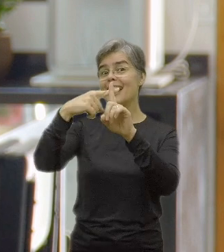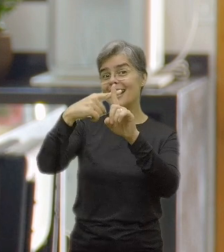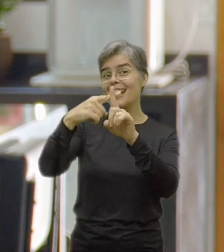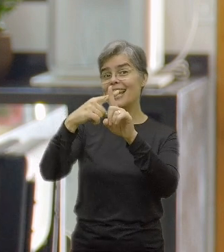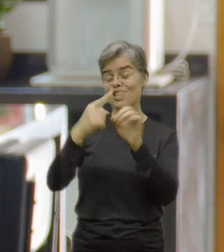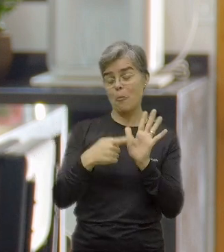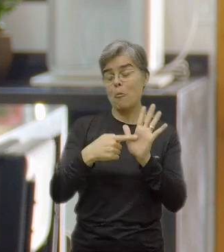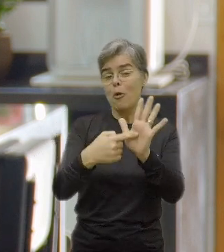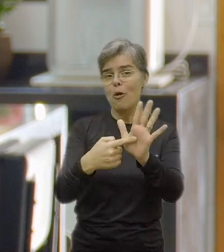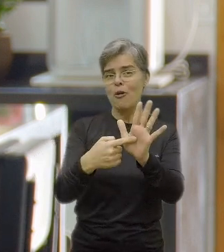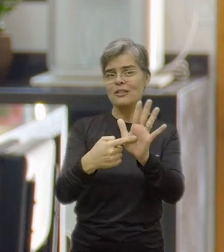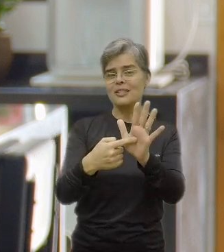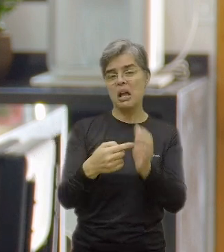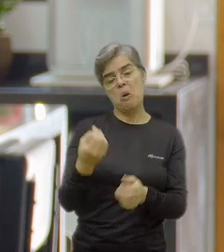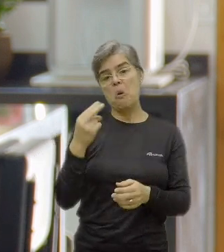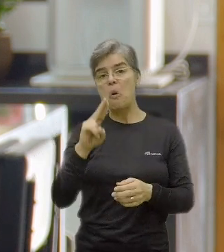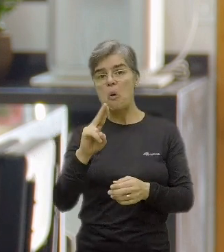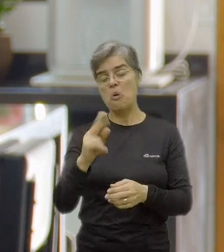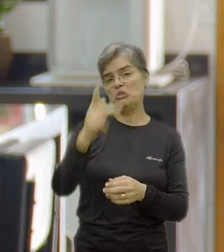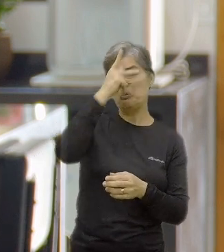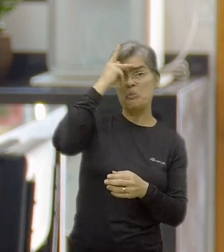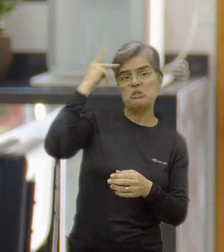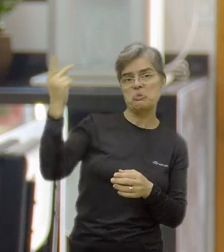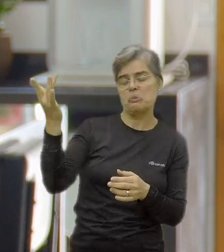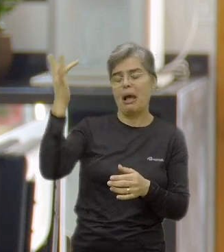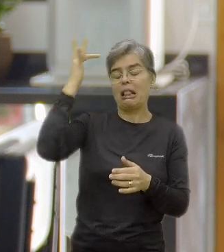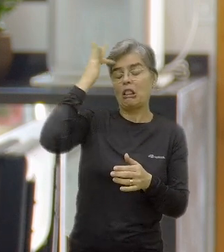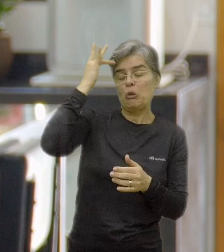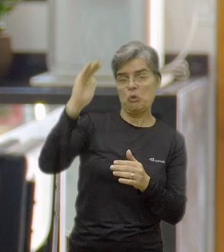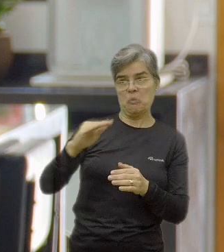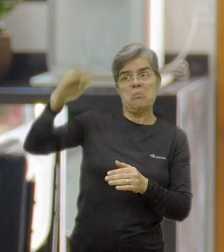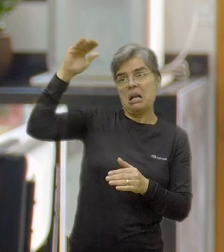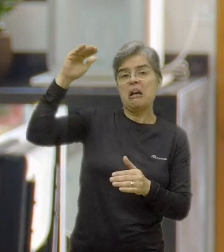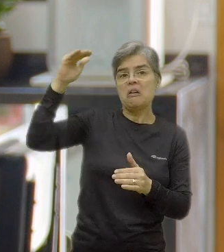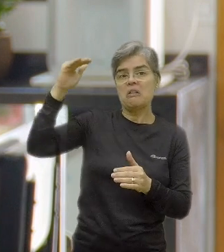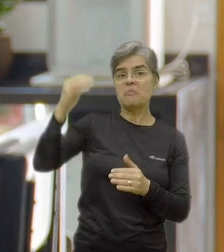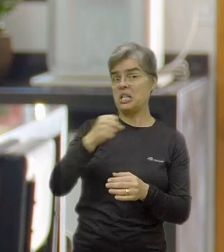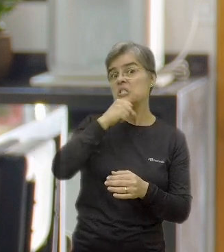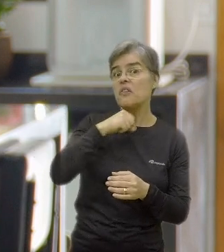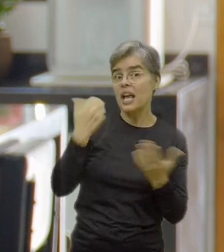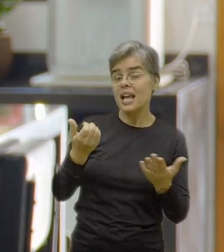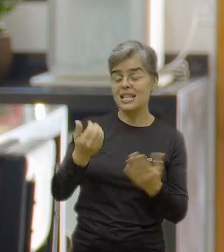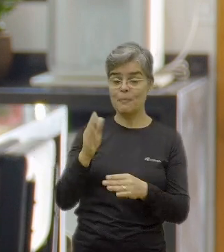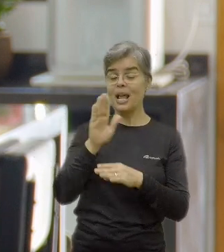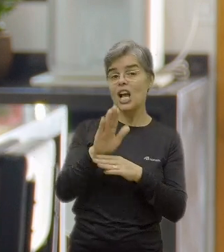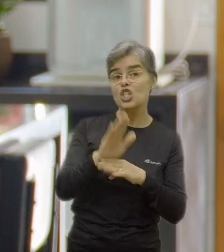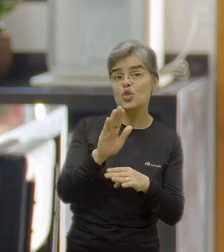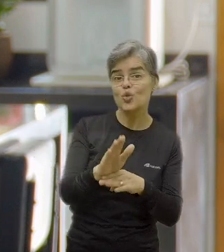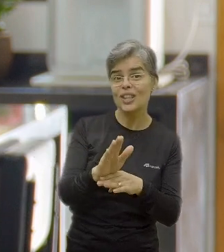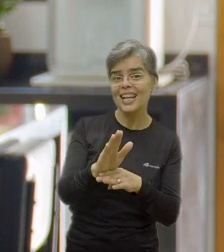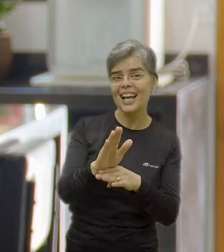oferecidas pela igreja ou auxílios dados por pessoas mais maduras para